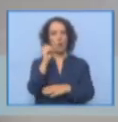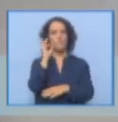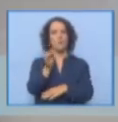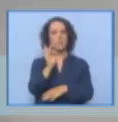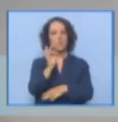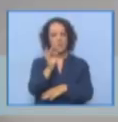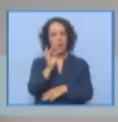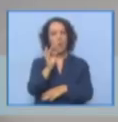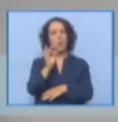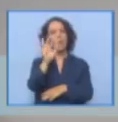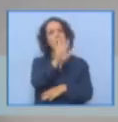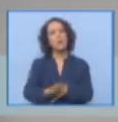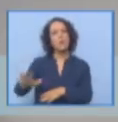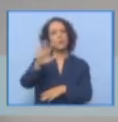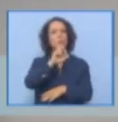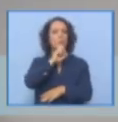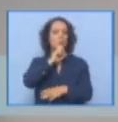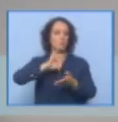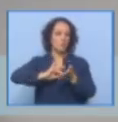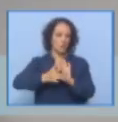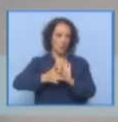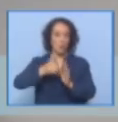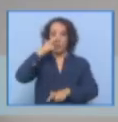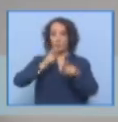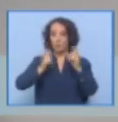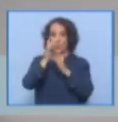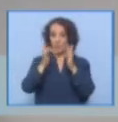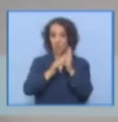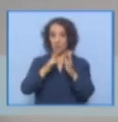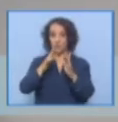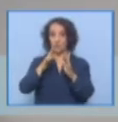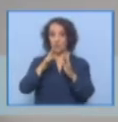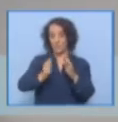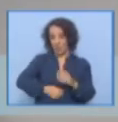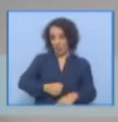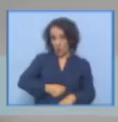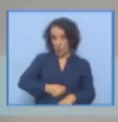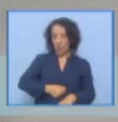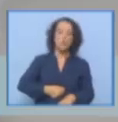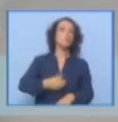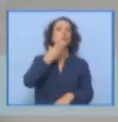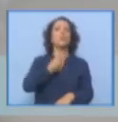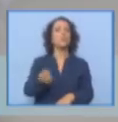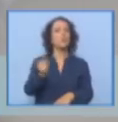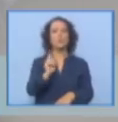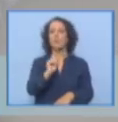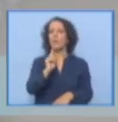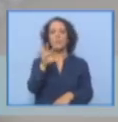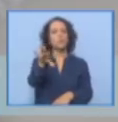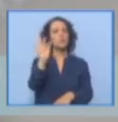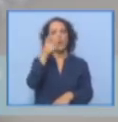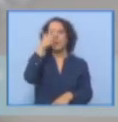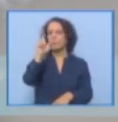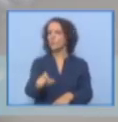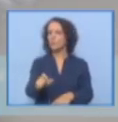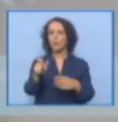Nacional dos Bispos Brasileiros. Os católicos não devem votar em candidatos que contribuam para destruir a democracia, dizendo que não